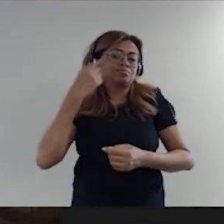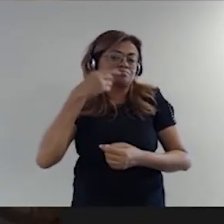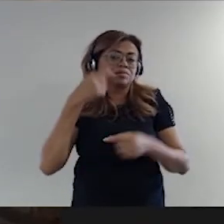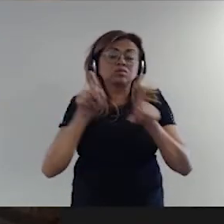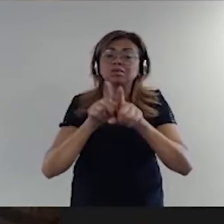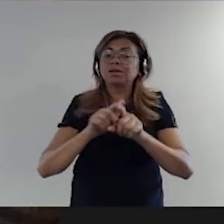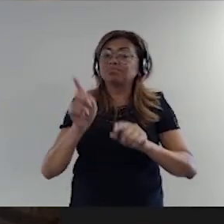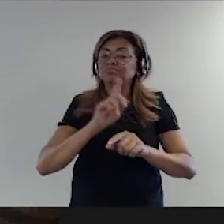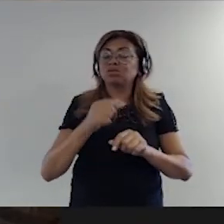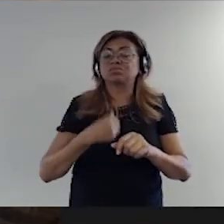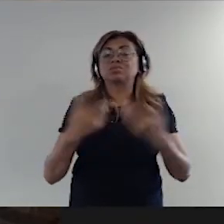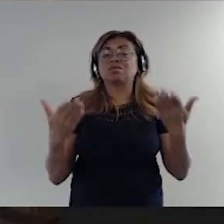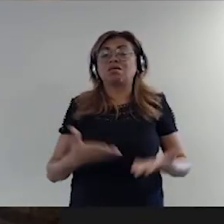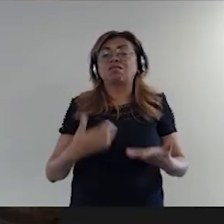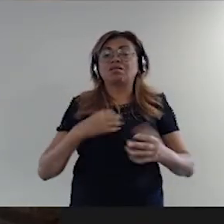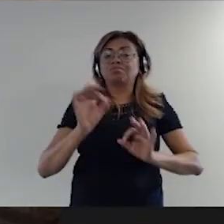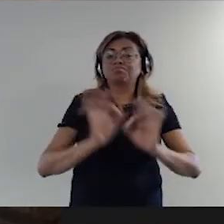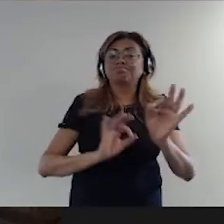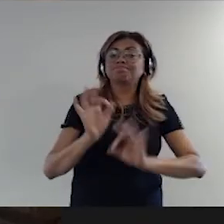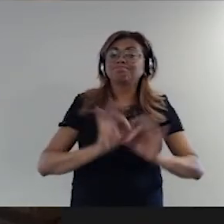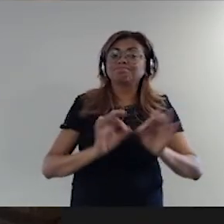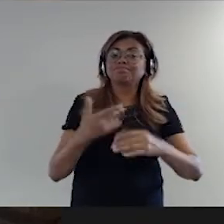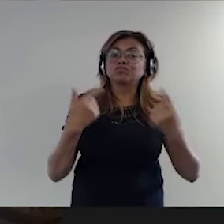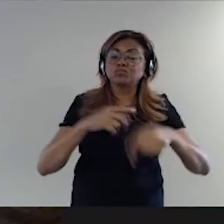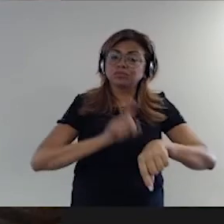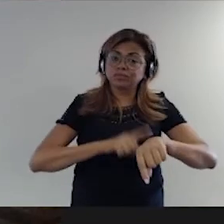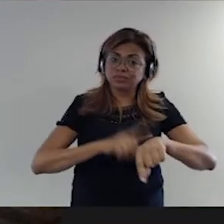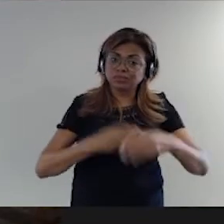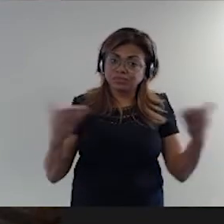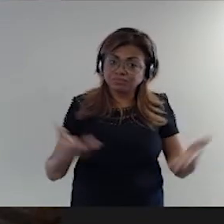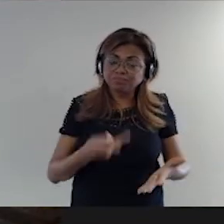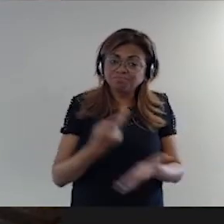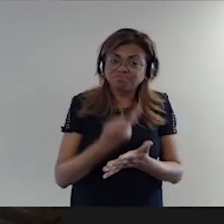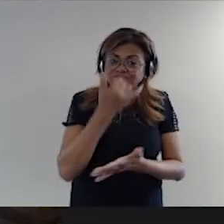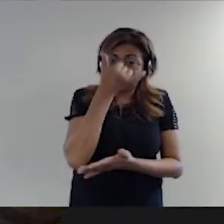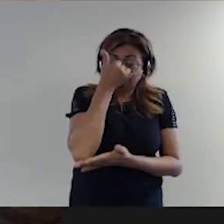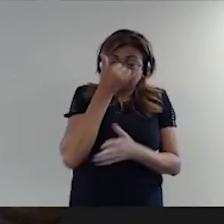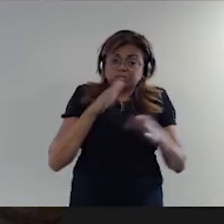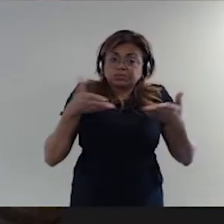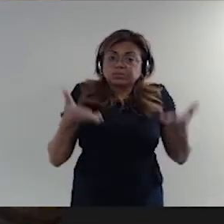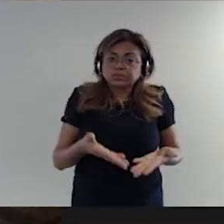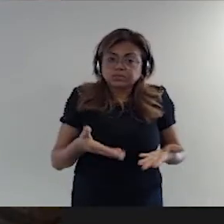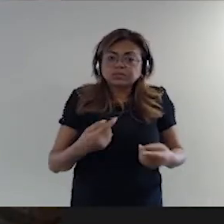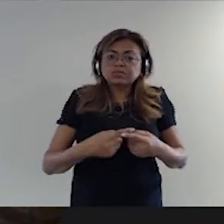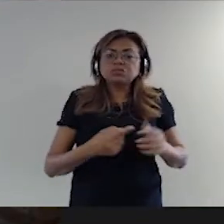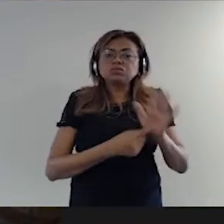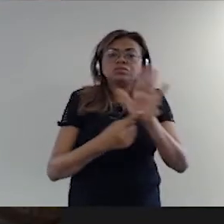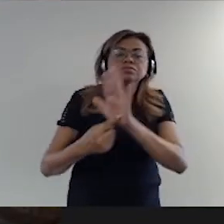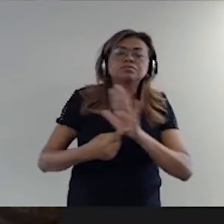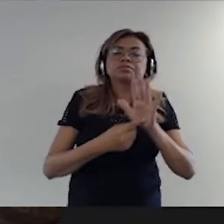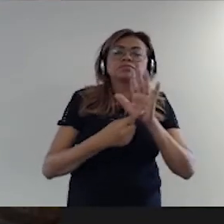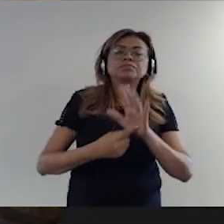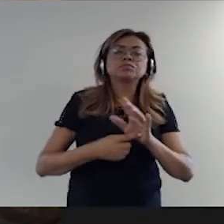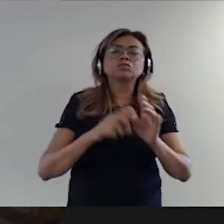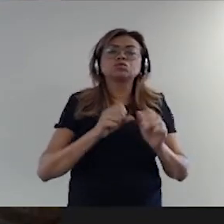para esse momento. A OAB cumpriu uma função importante de formação, de apresentação do sistema,